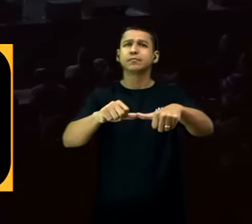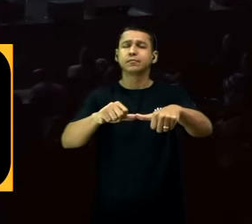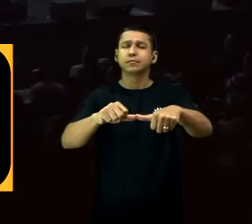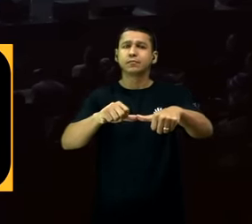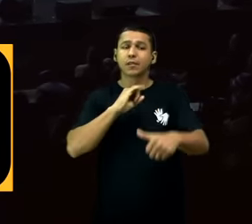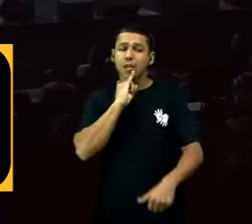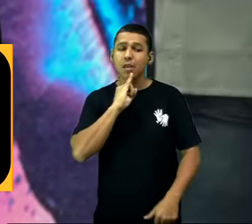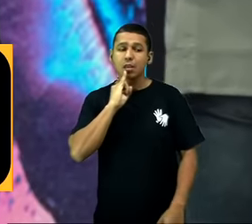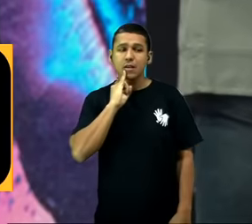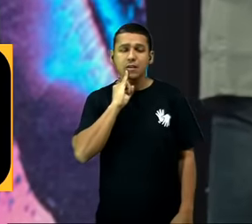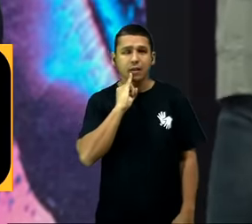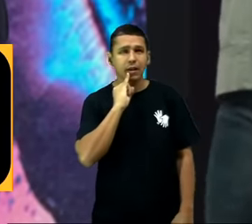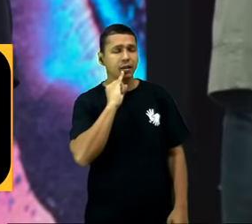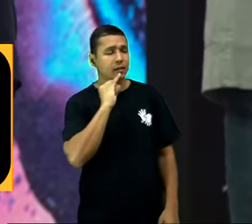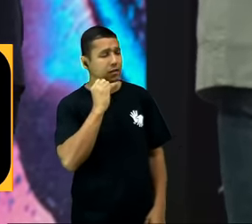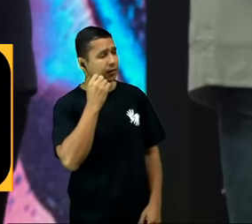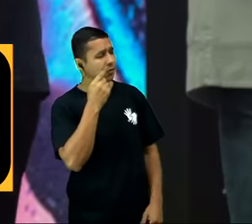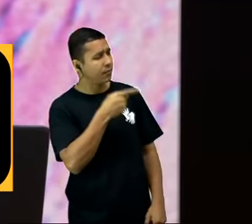Isaac disse ao seu pai: